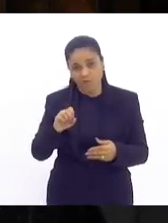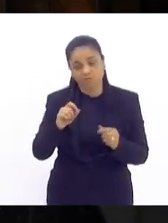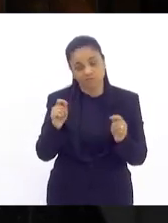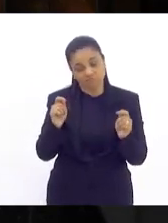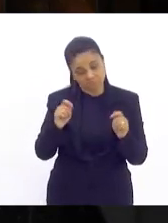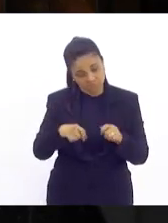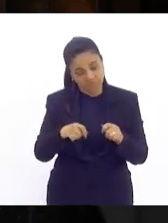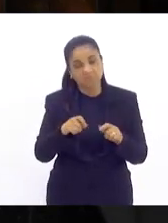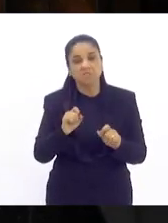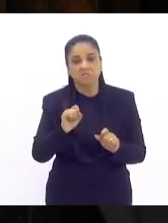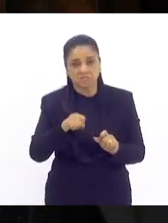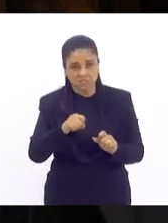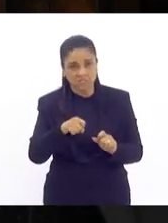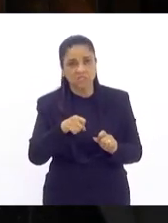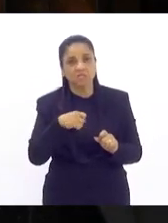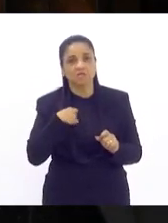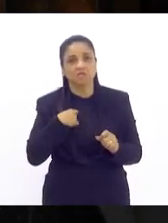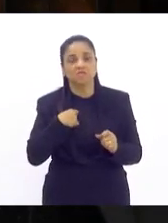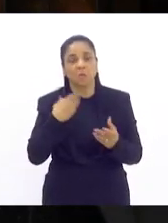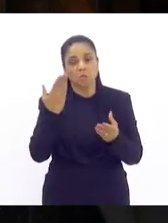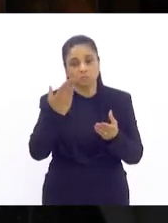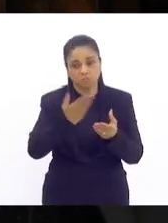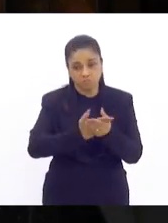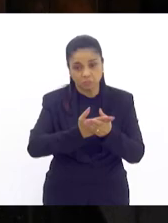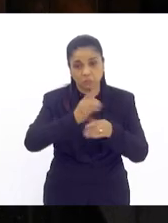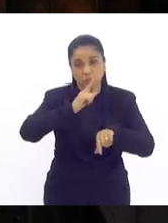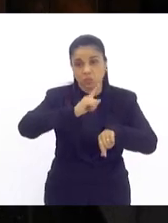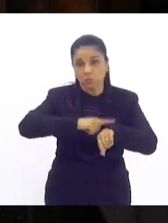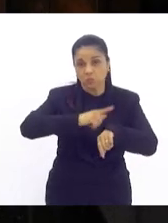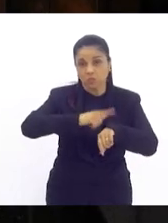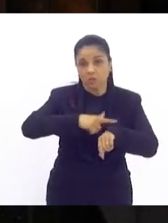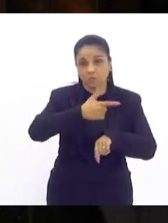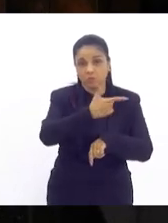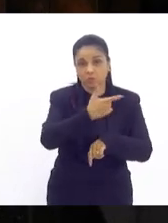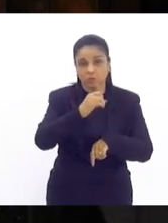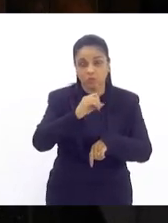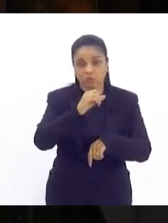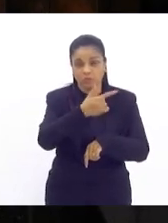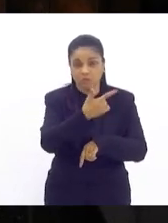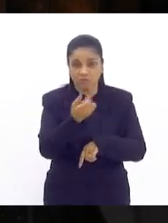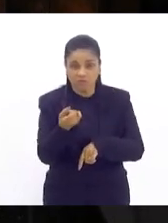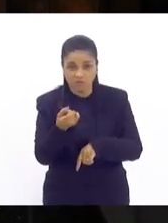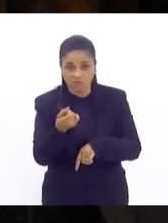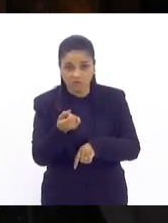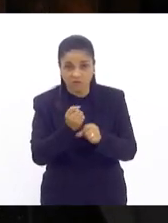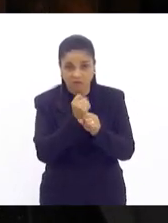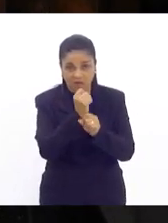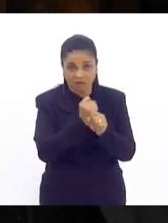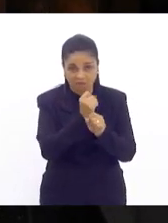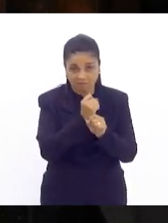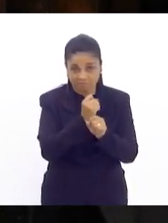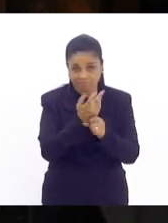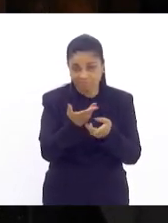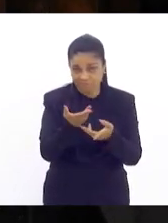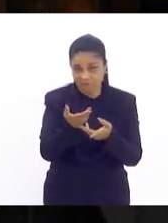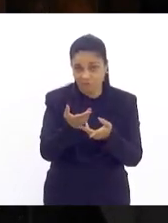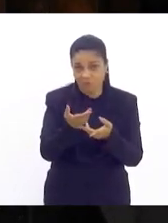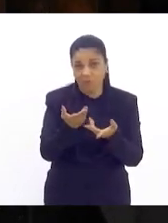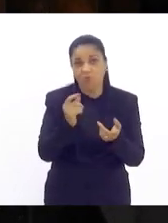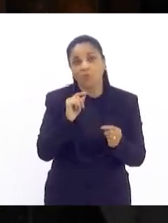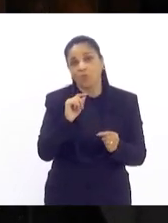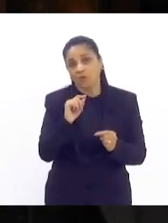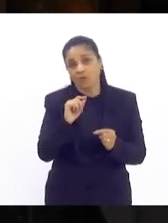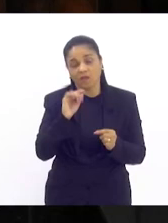foi ajuizada a tempo no ano de 2020 e evidencia-se só podia